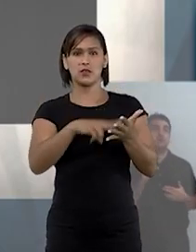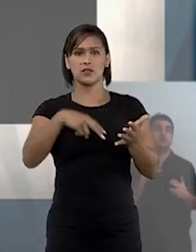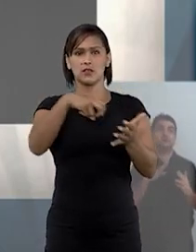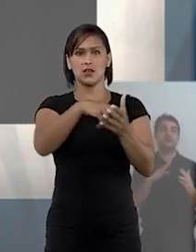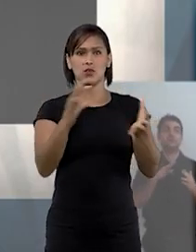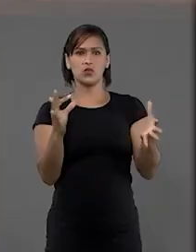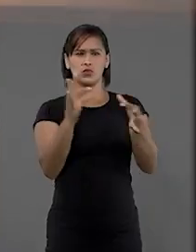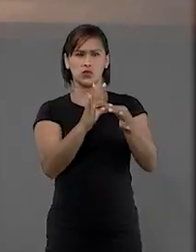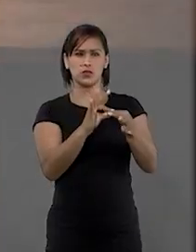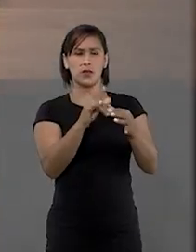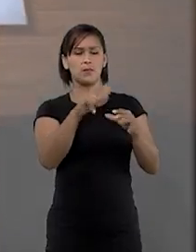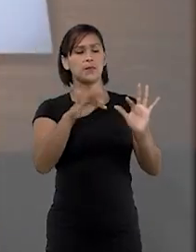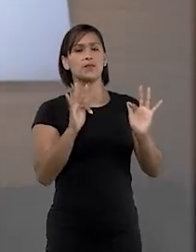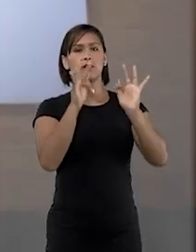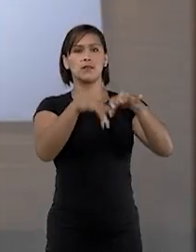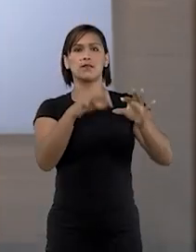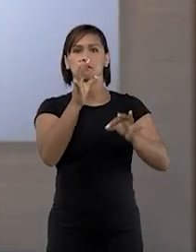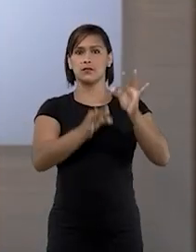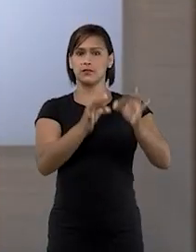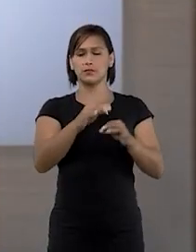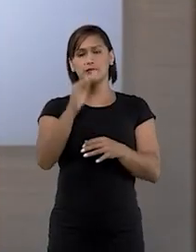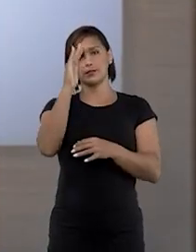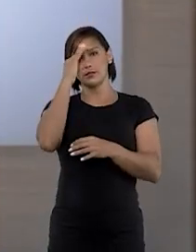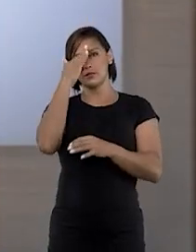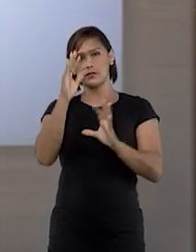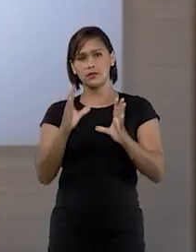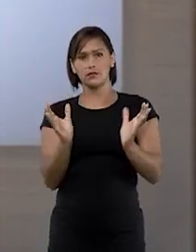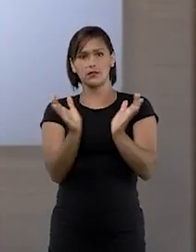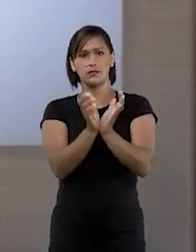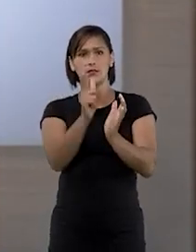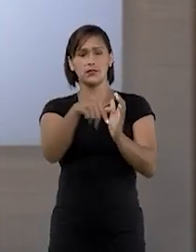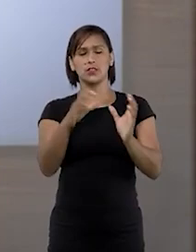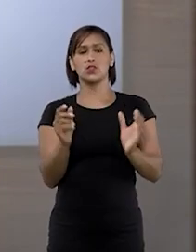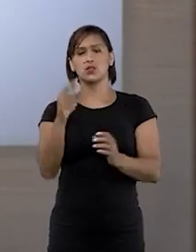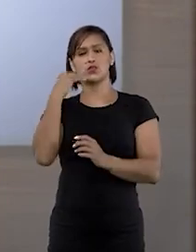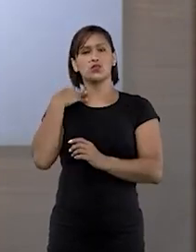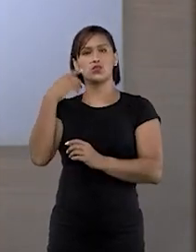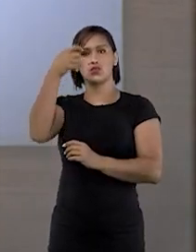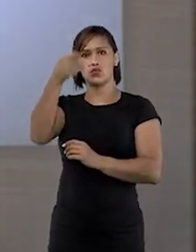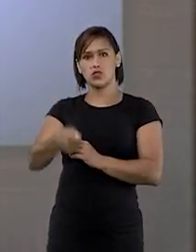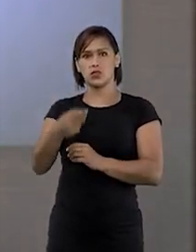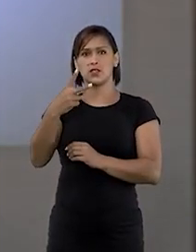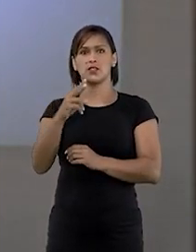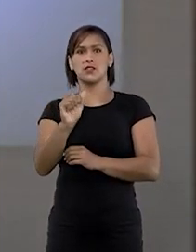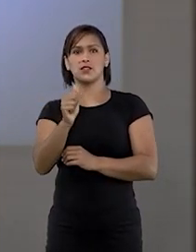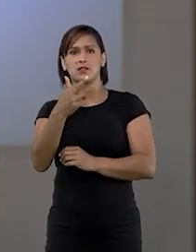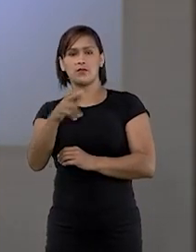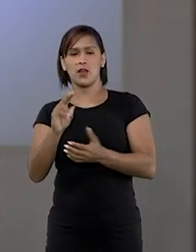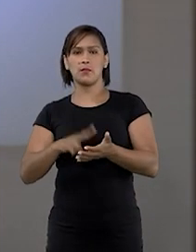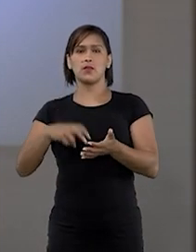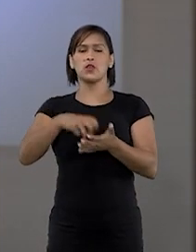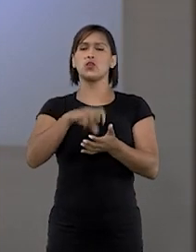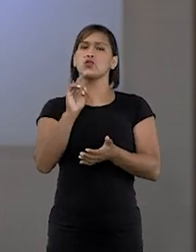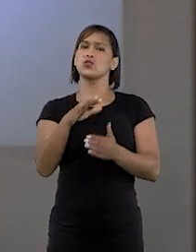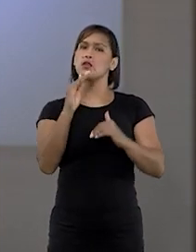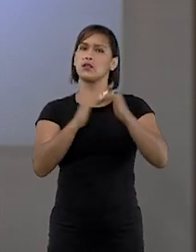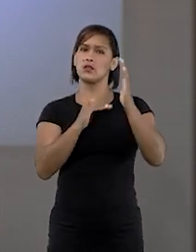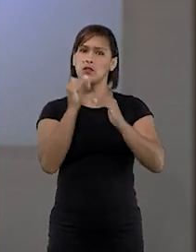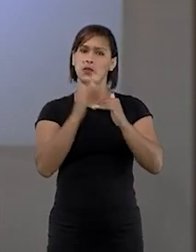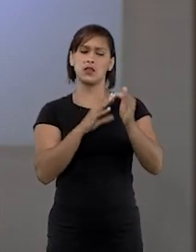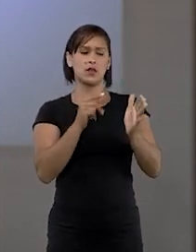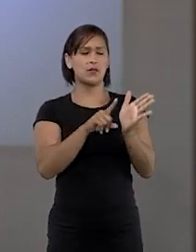unificação das penas ao fim do julgamento colegiado entendeu que o juiz da Vara de Execuções Penais só tem